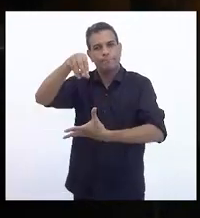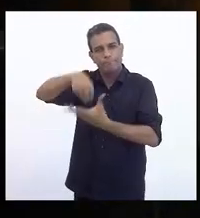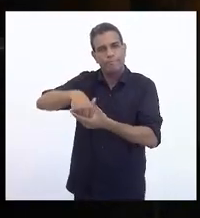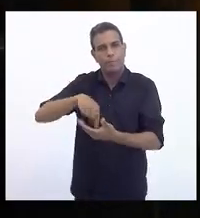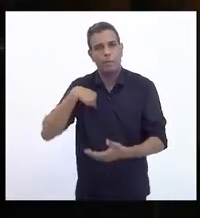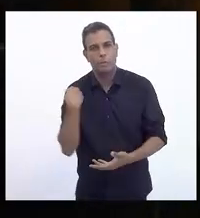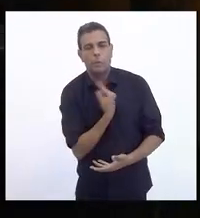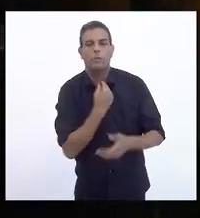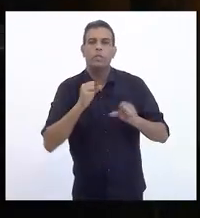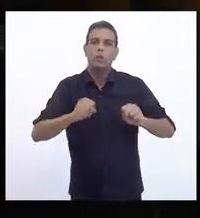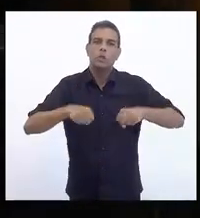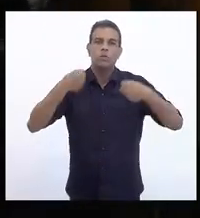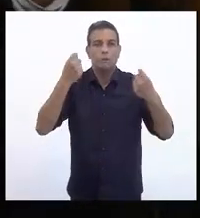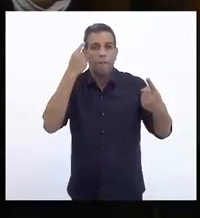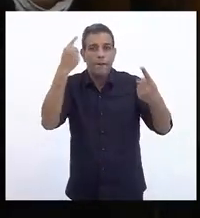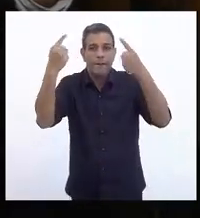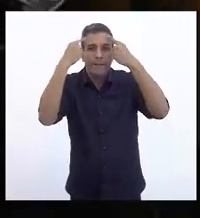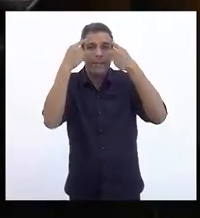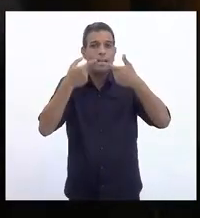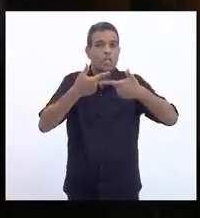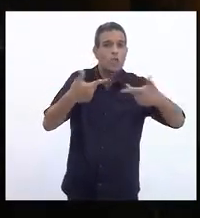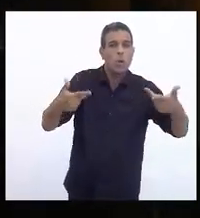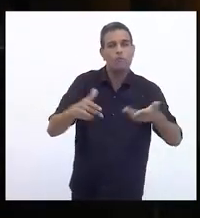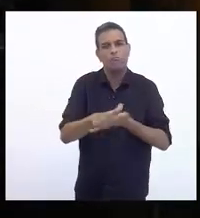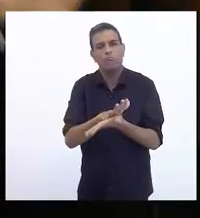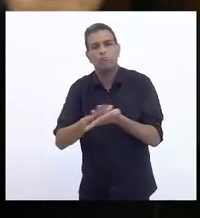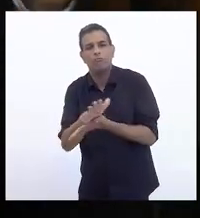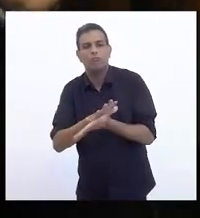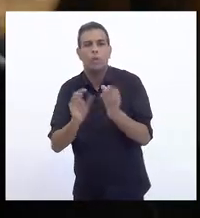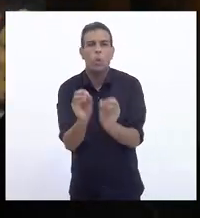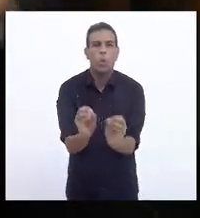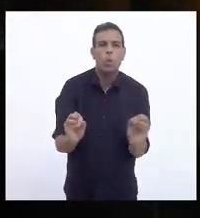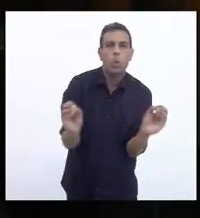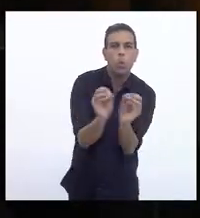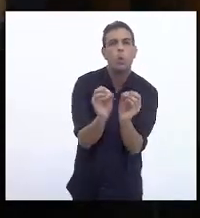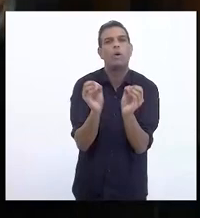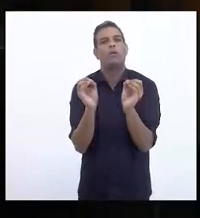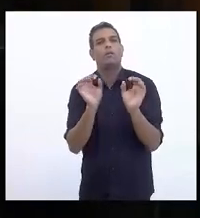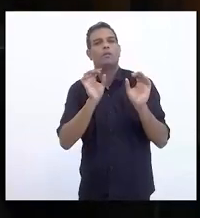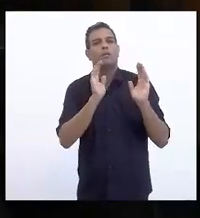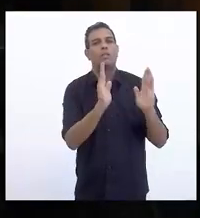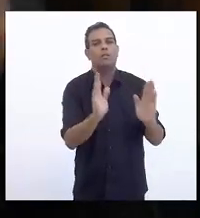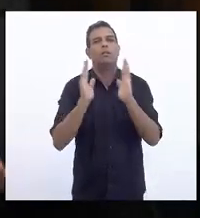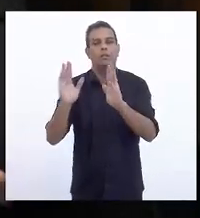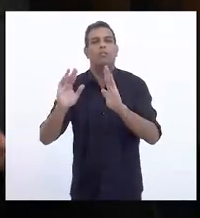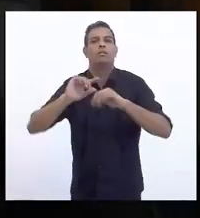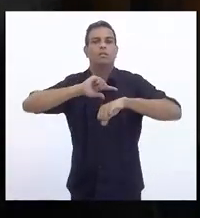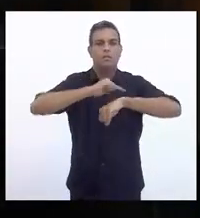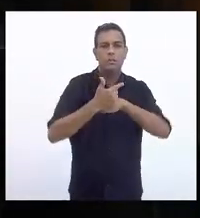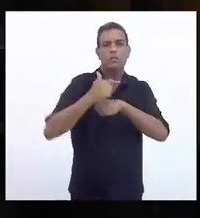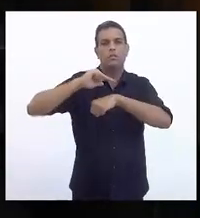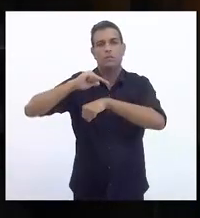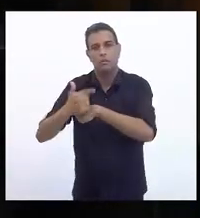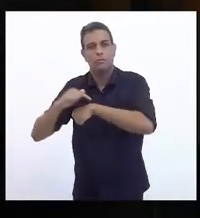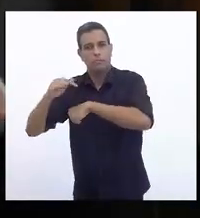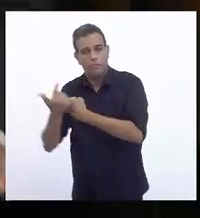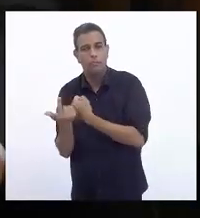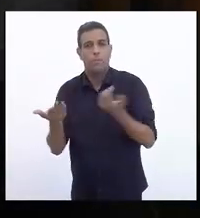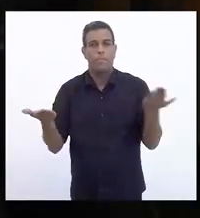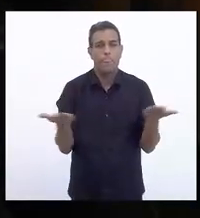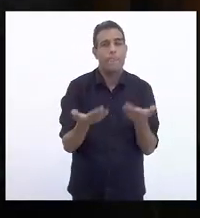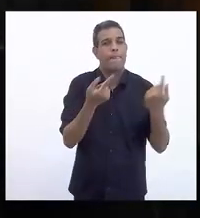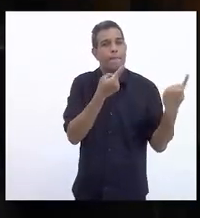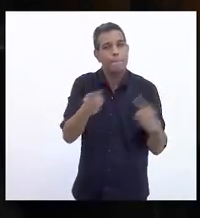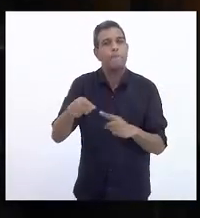vamos inventar uma outra narrativa. Não vamos inventar uma outra conversa. Cada um assume as suas posições, mesmo na